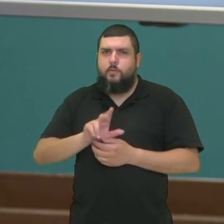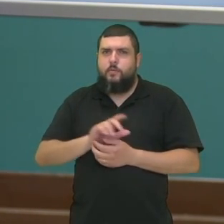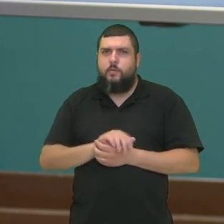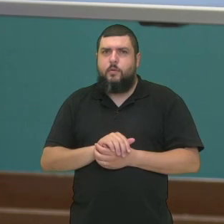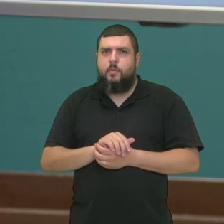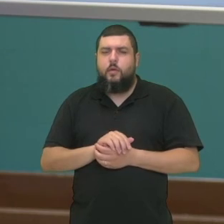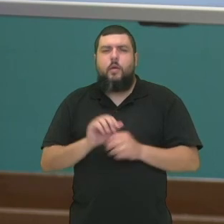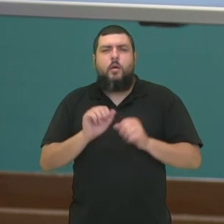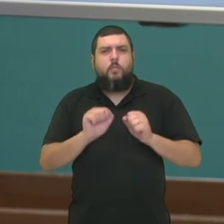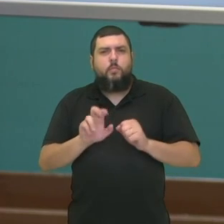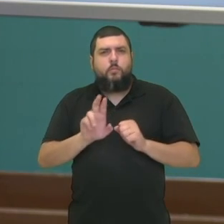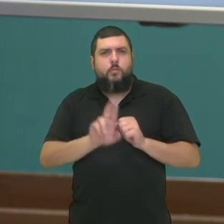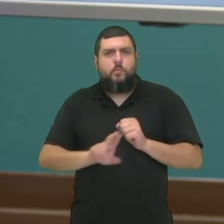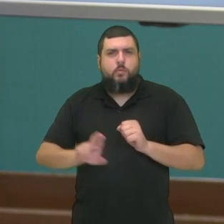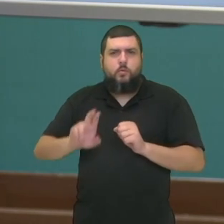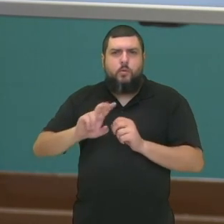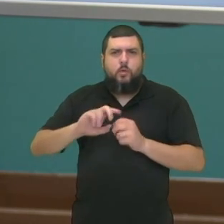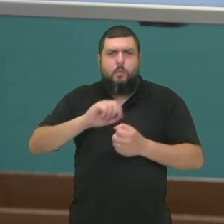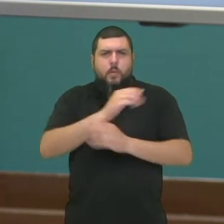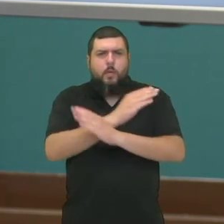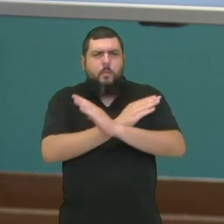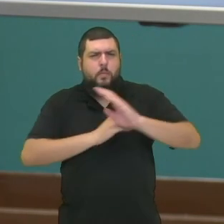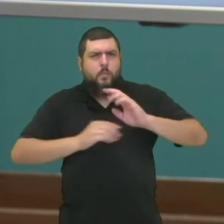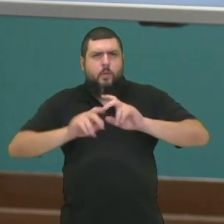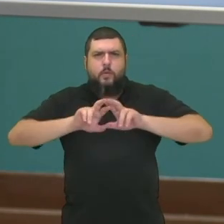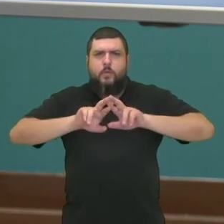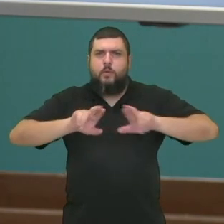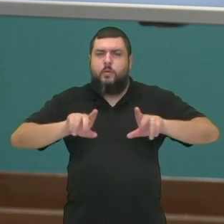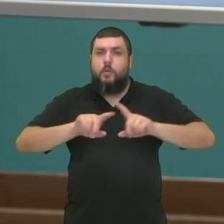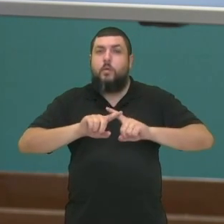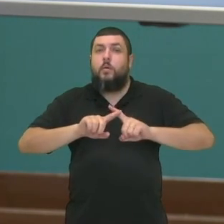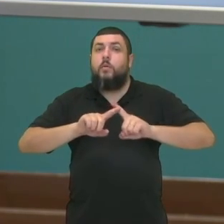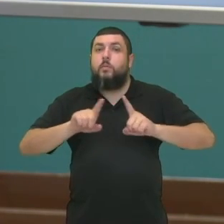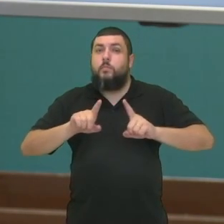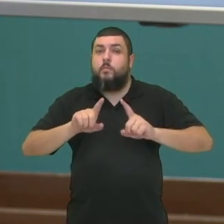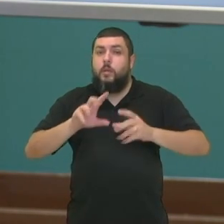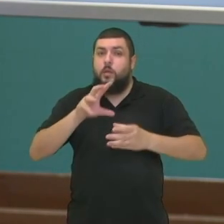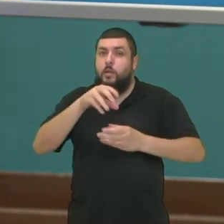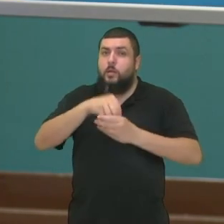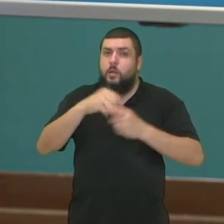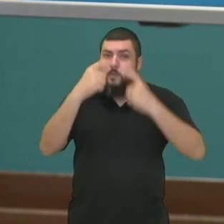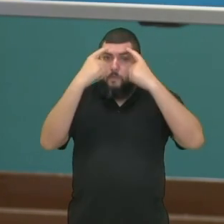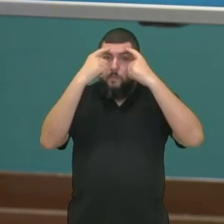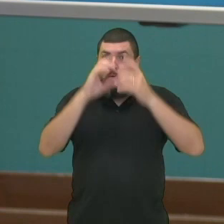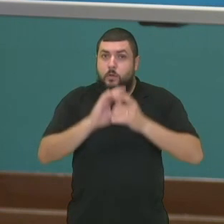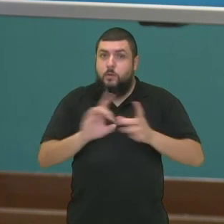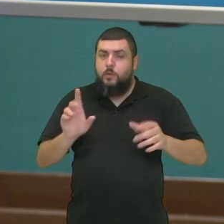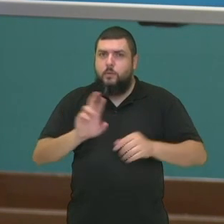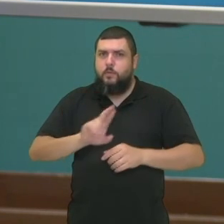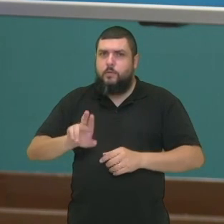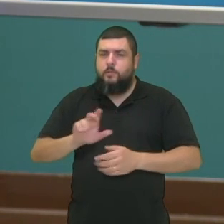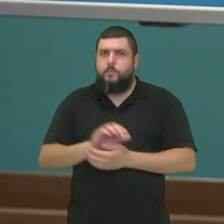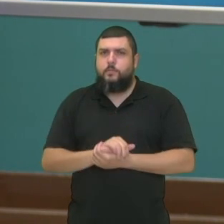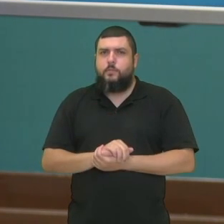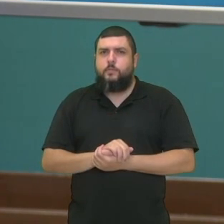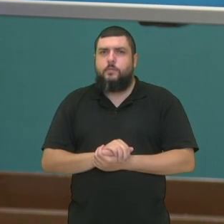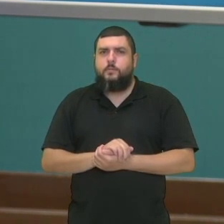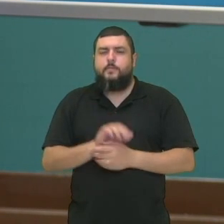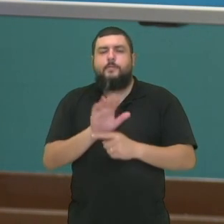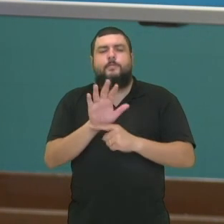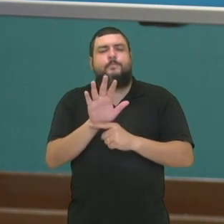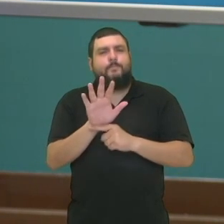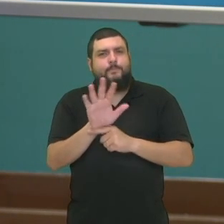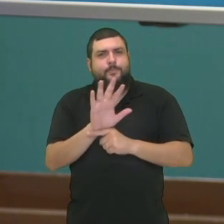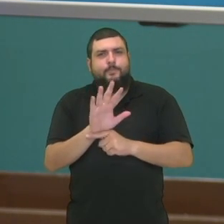artes marciais, mas ele não incute a violência nesse contexto. E é isso, pessoal. Neste